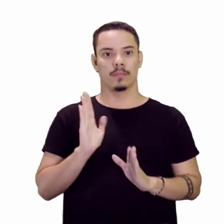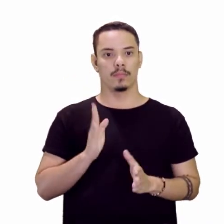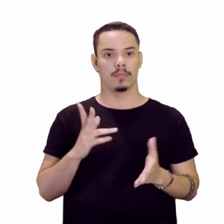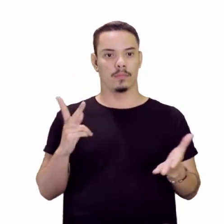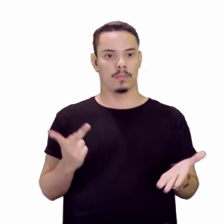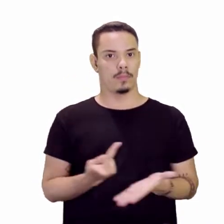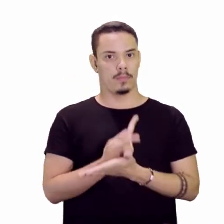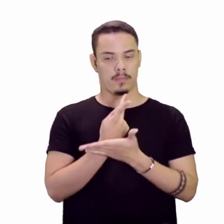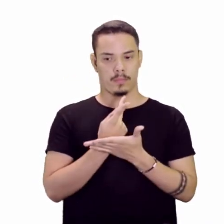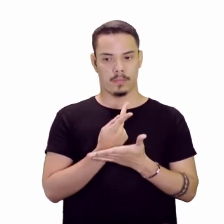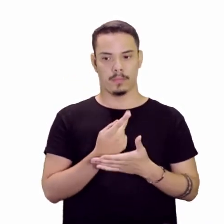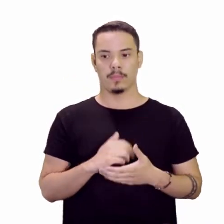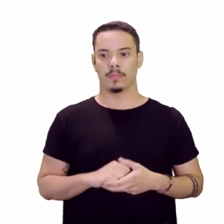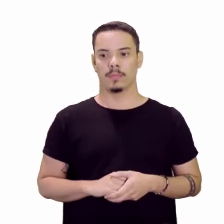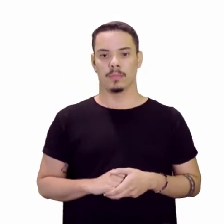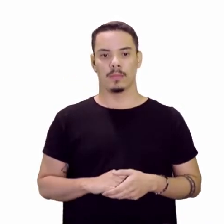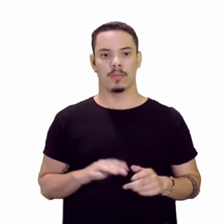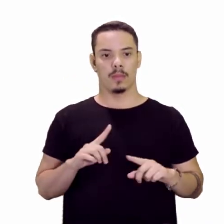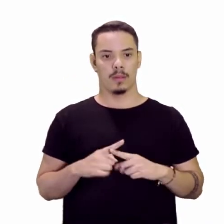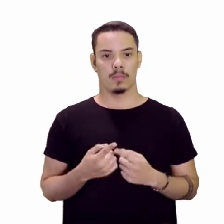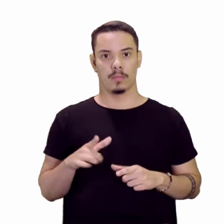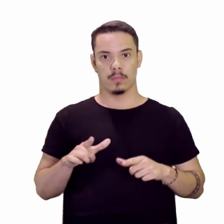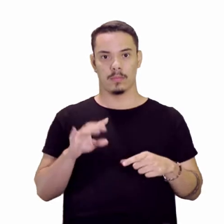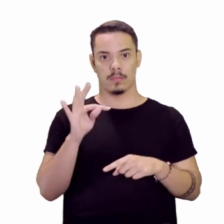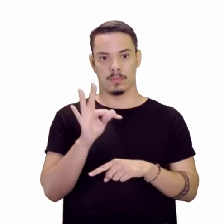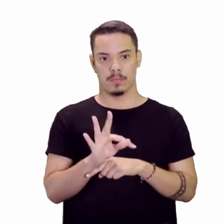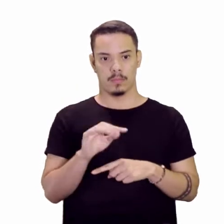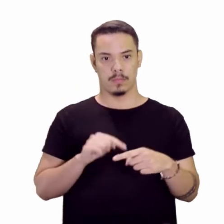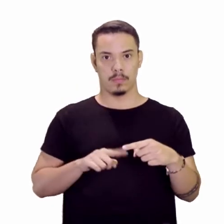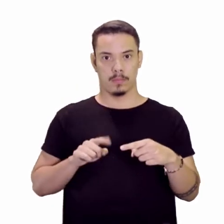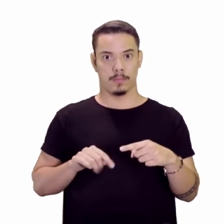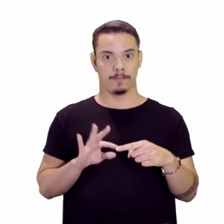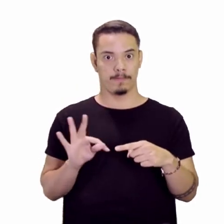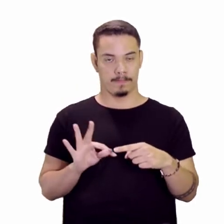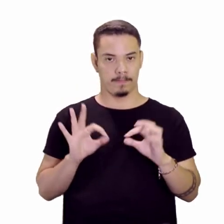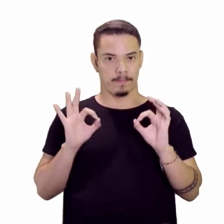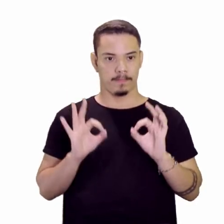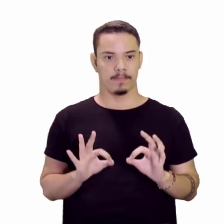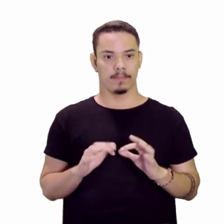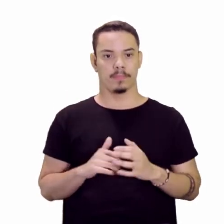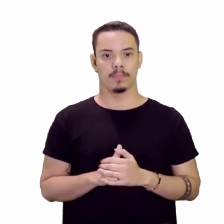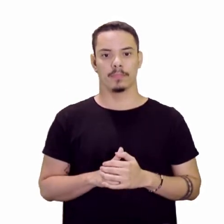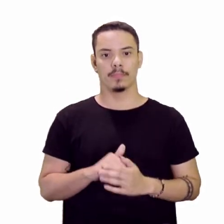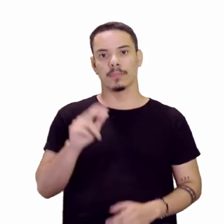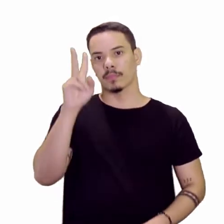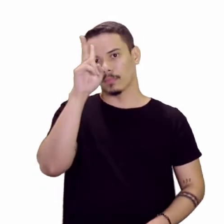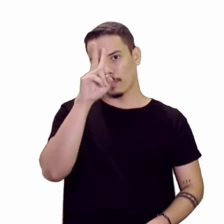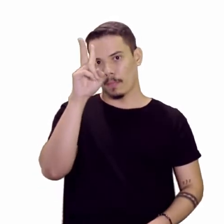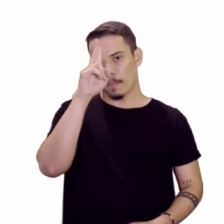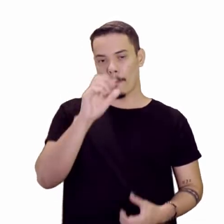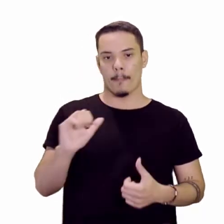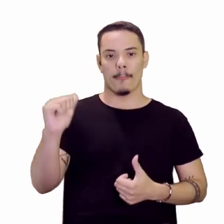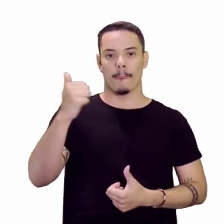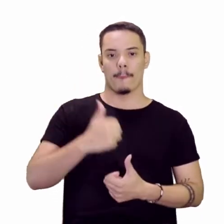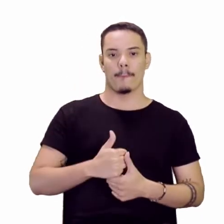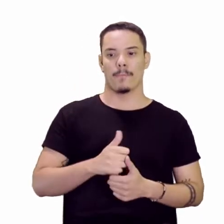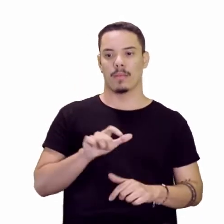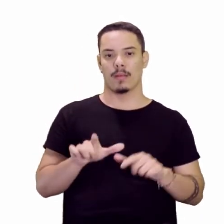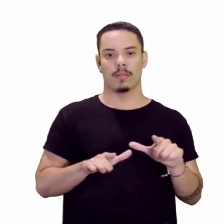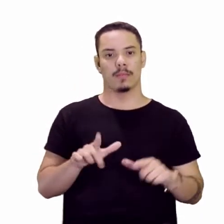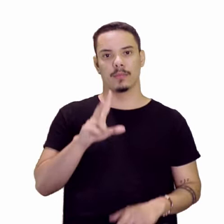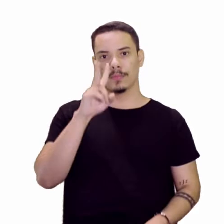realizado, certo? Mas trabalho é força vezes deslocamento, né, Deise? Exatamente. Então, ali, olha só, vamos lembrar, substituindo, ó, trabalho, força